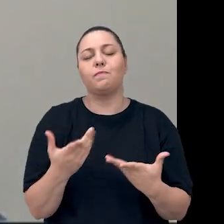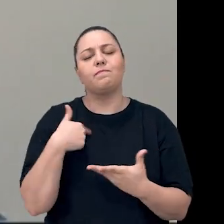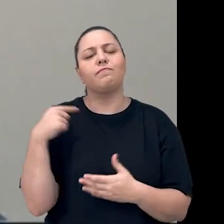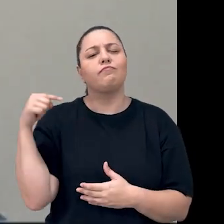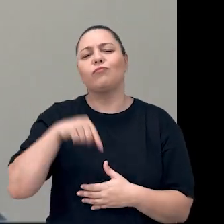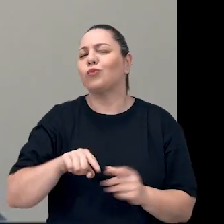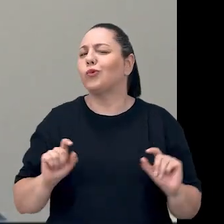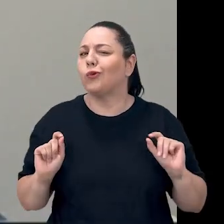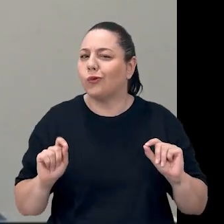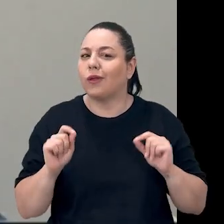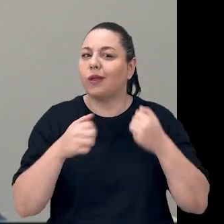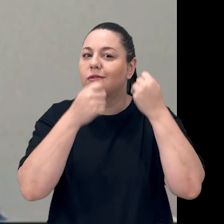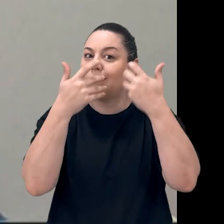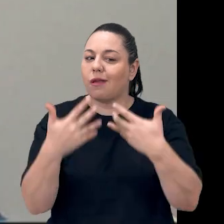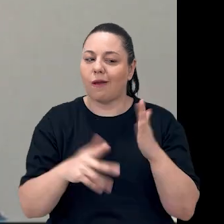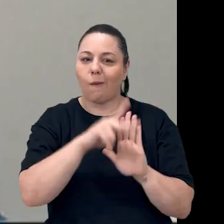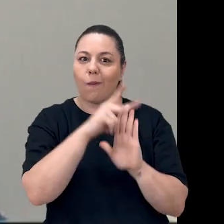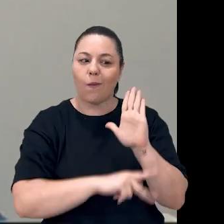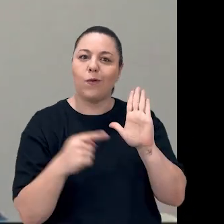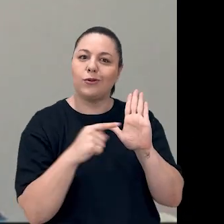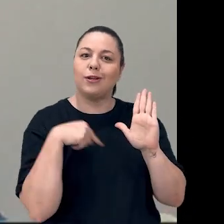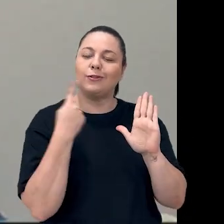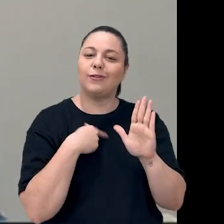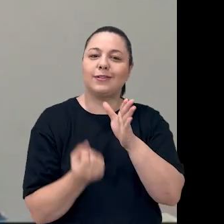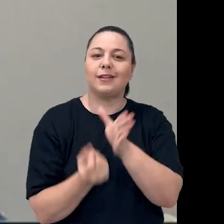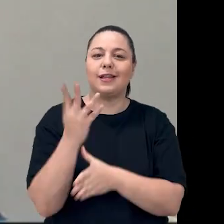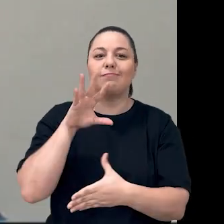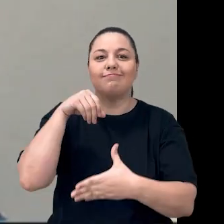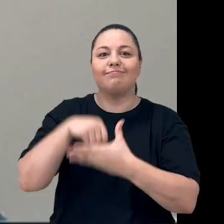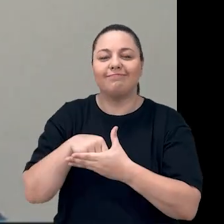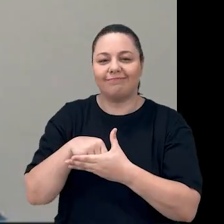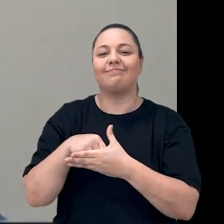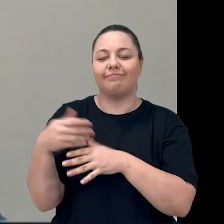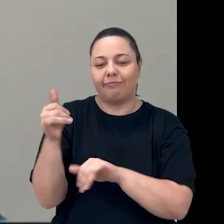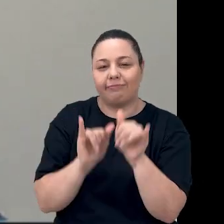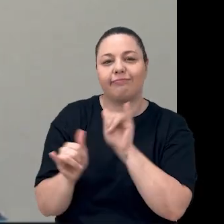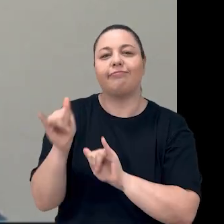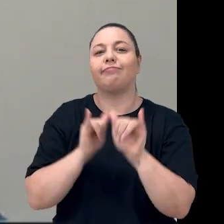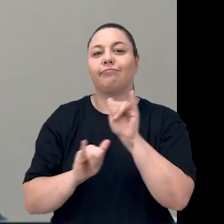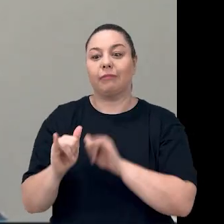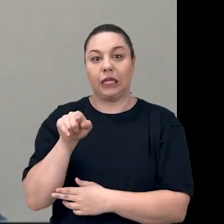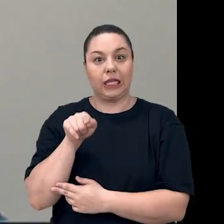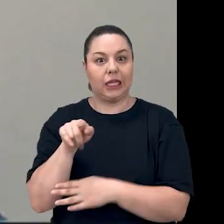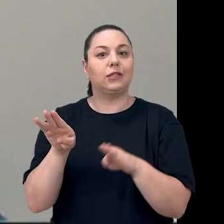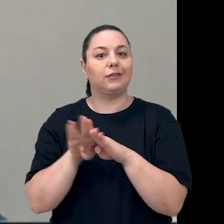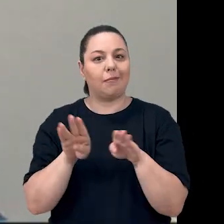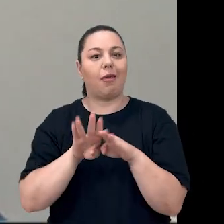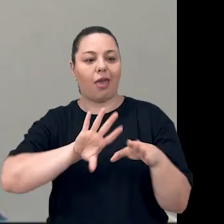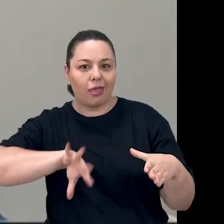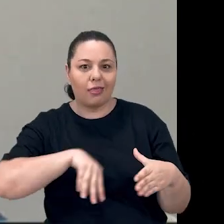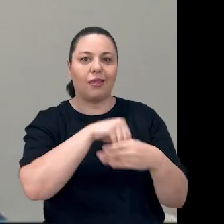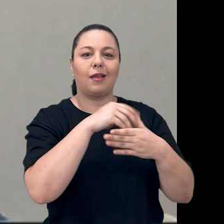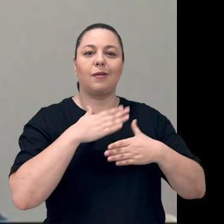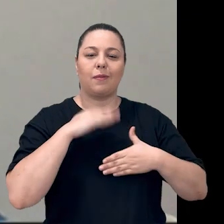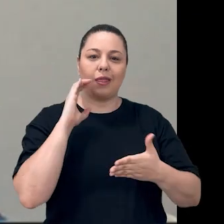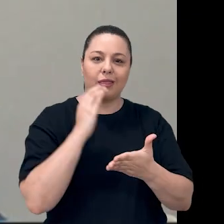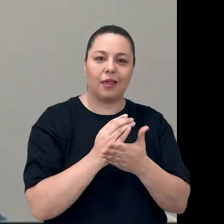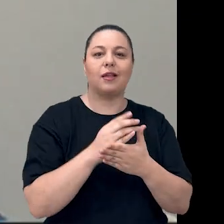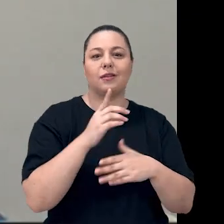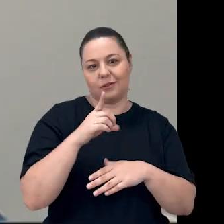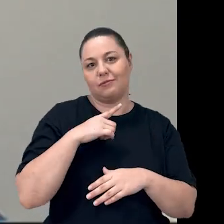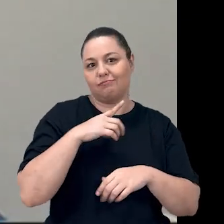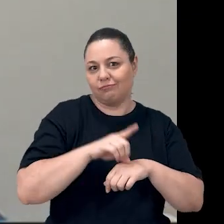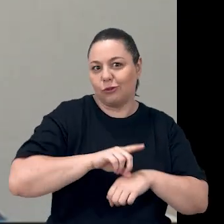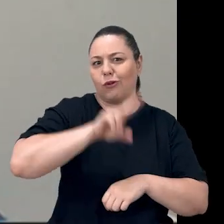UFPE, e eu vim aqui falar um pouquinho sobre um dos projetos desenvolvidos no laboratório, que foi justamente um trabalho fruto da minha